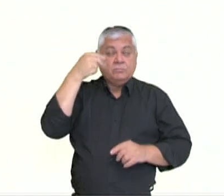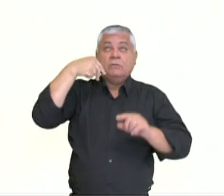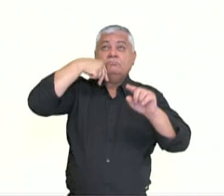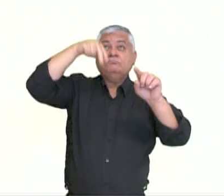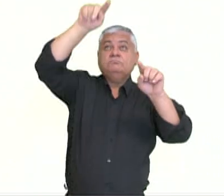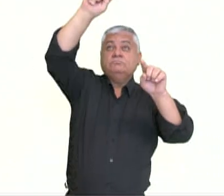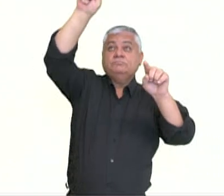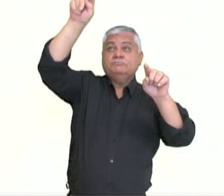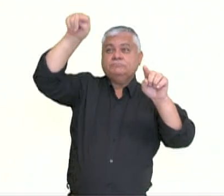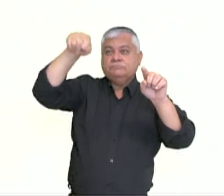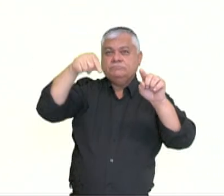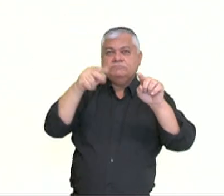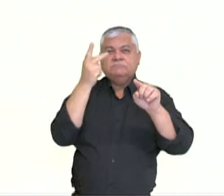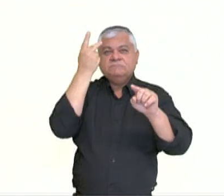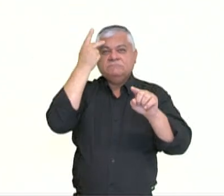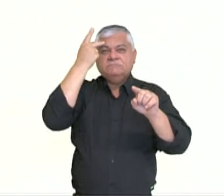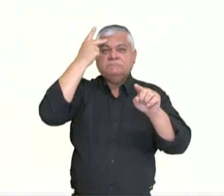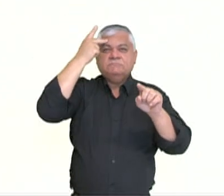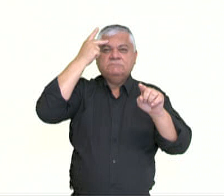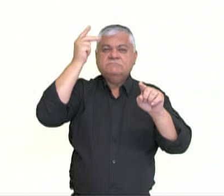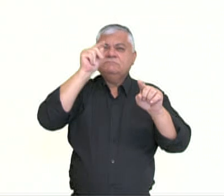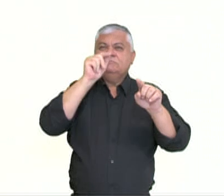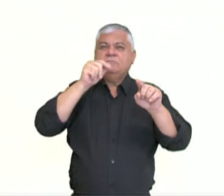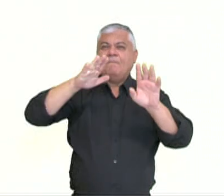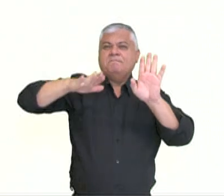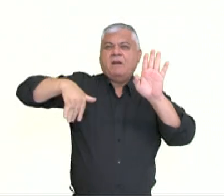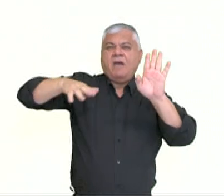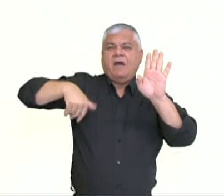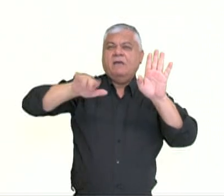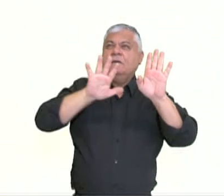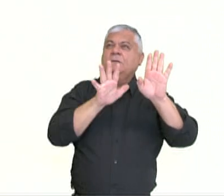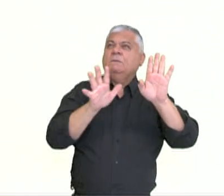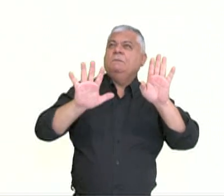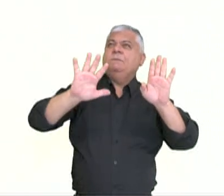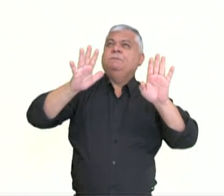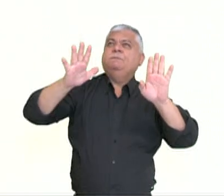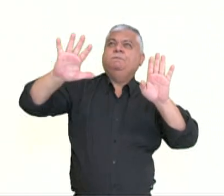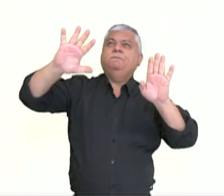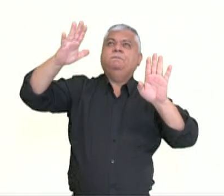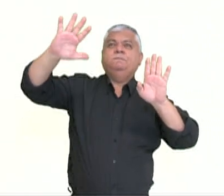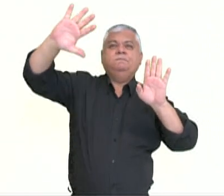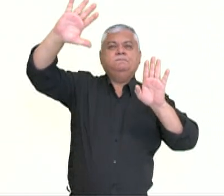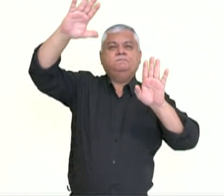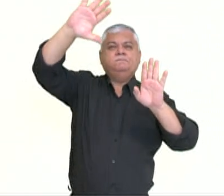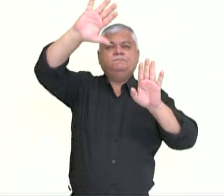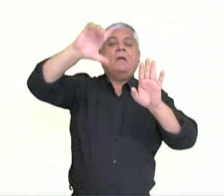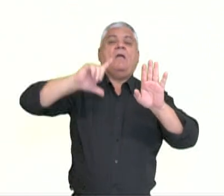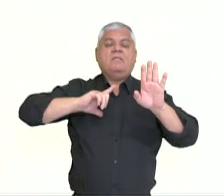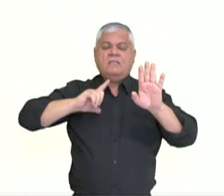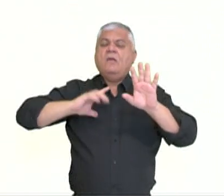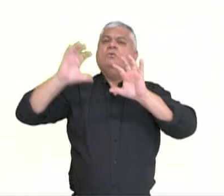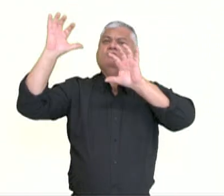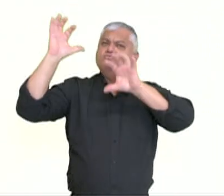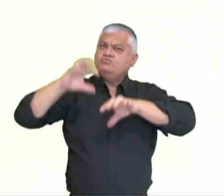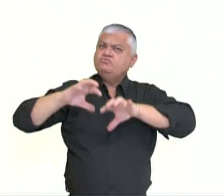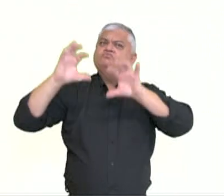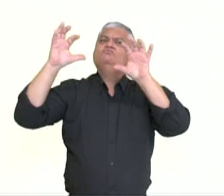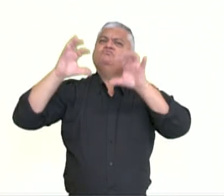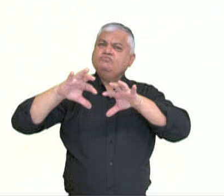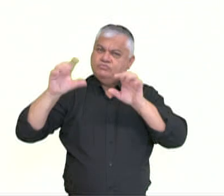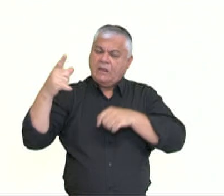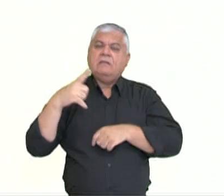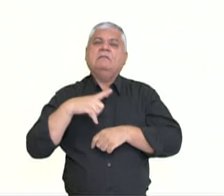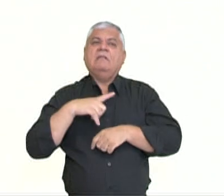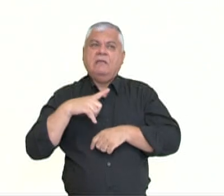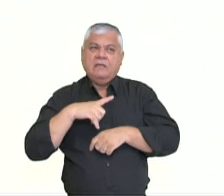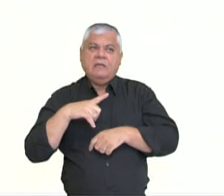a influência do oceano nessa umidade, na formação ali do que a gente chama de chuvas orográficas ou chuvas de relevo, né?